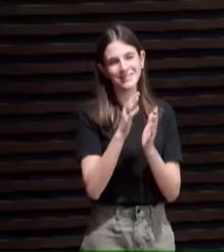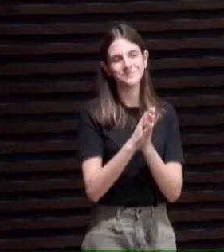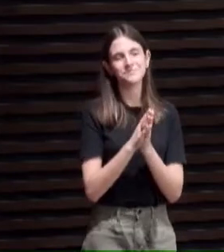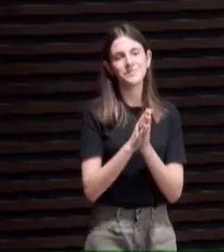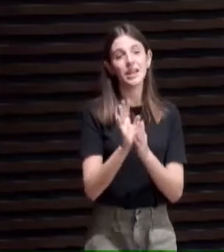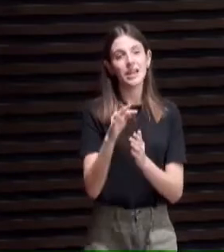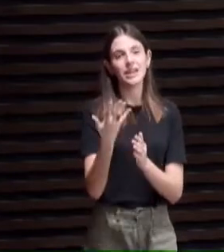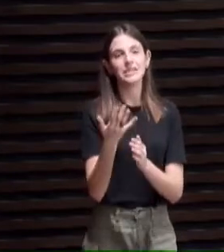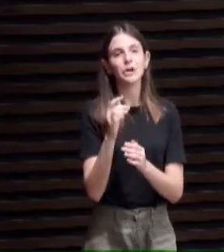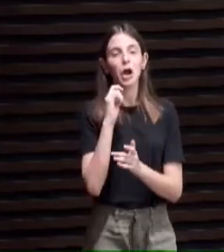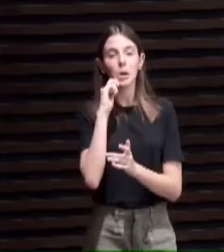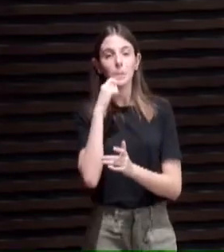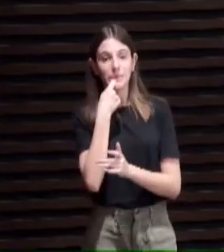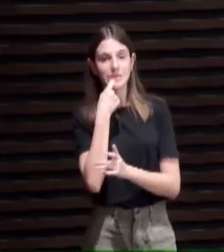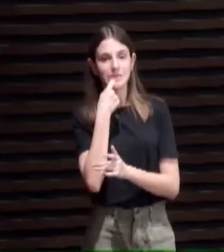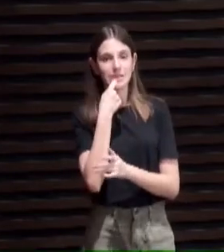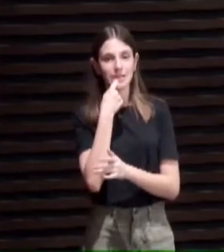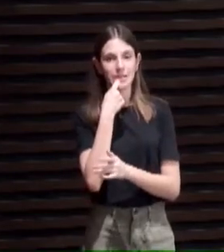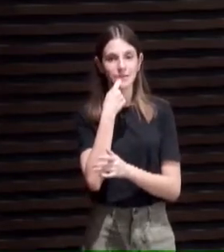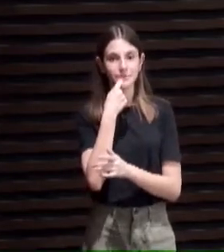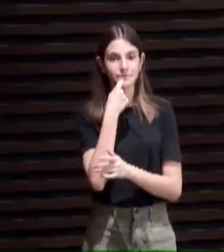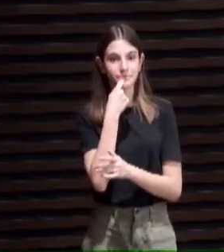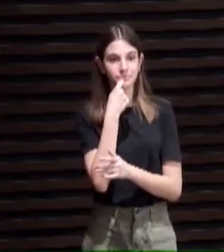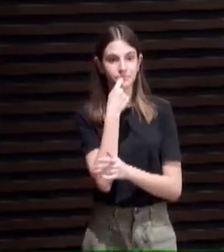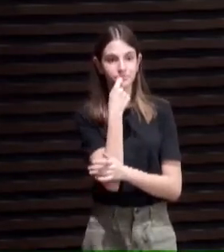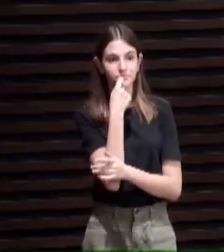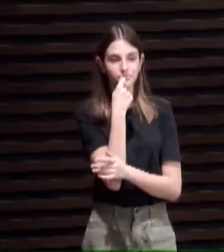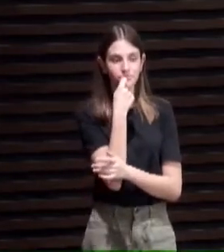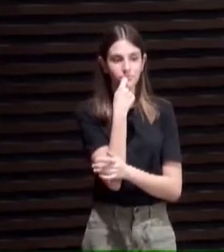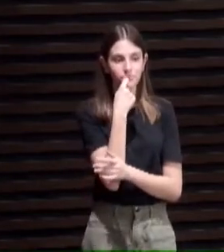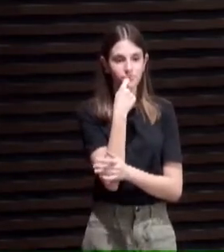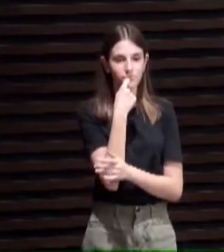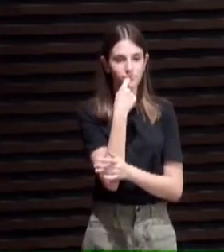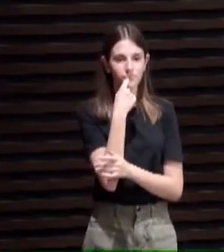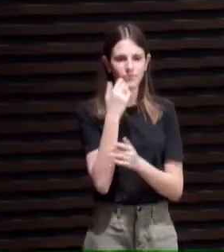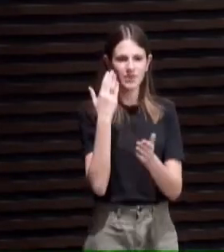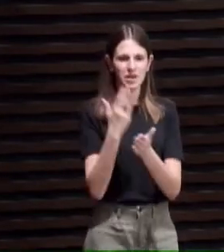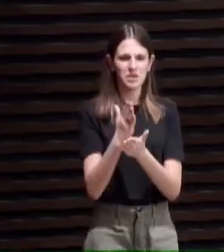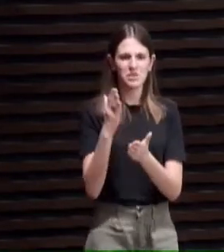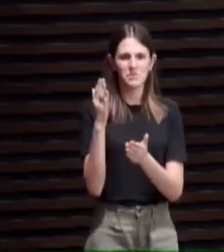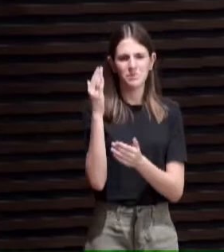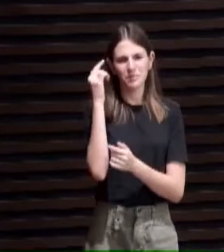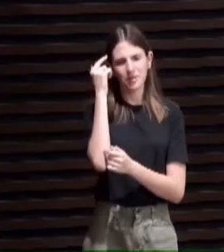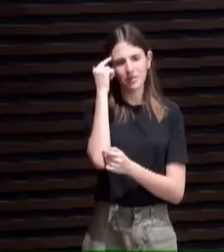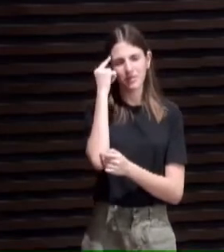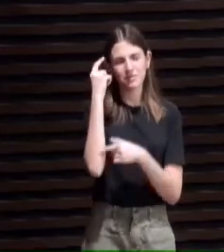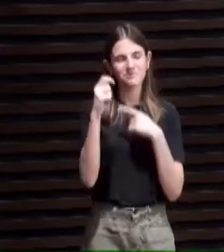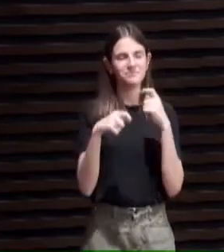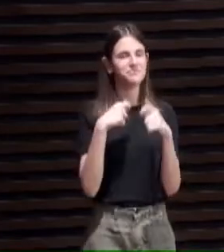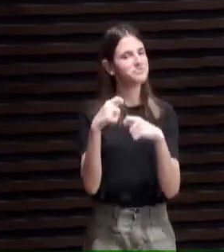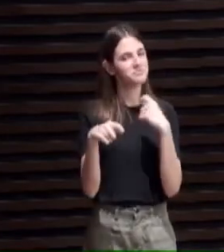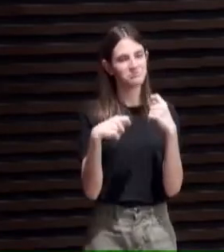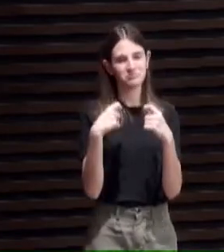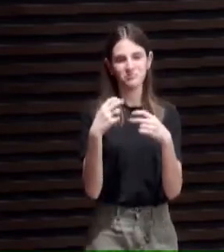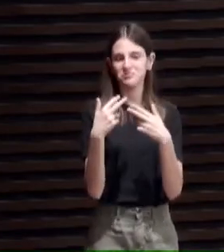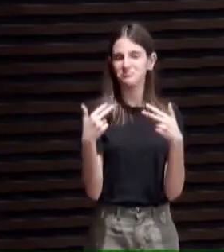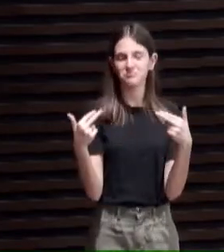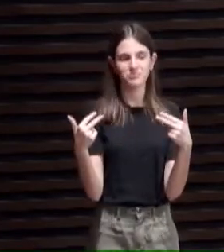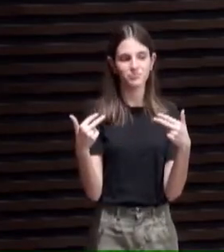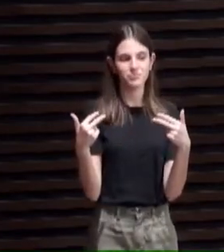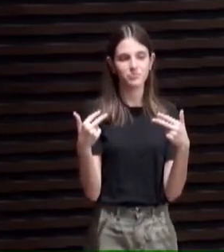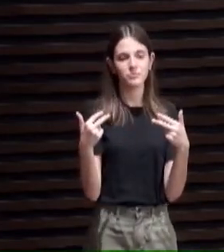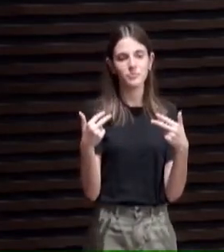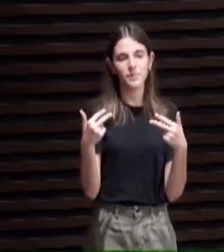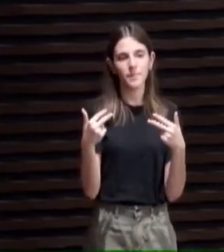é o mistério que é uma espécie de para de pensar essas coisas, não é que essas coisas são muito complexas, você não vai resolver nunca isso